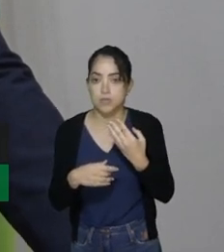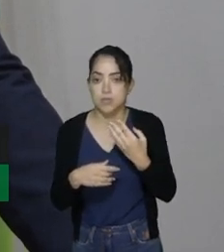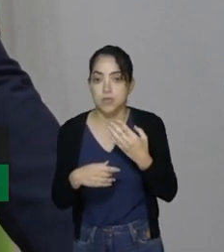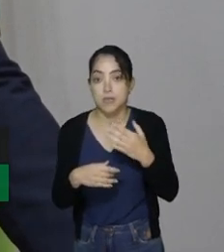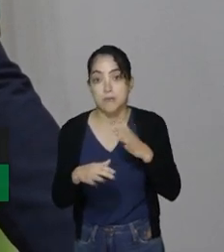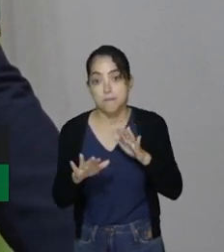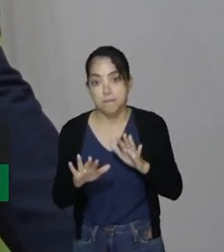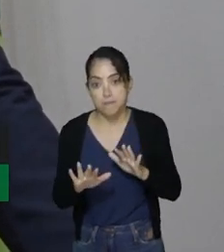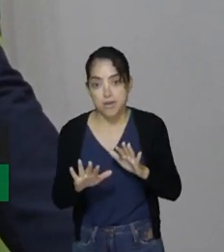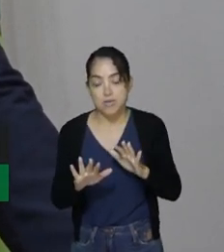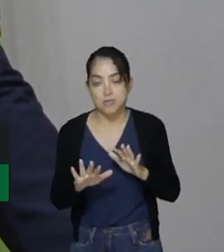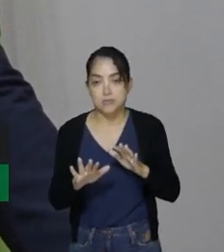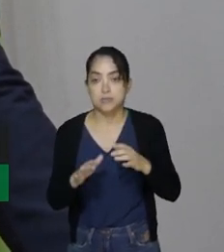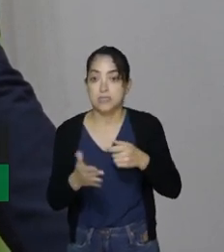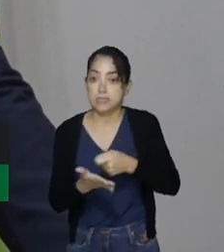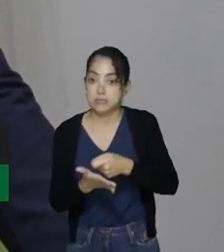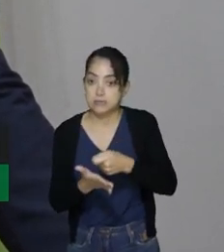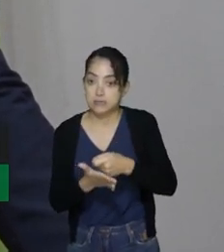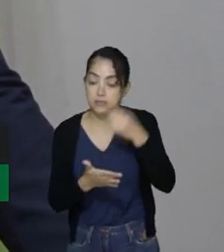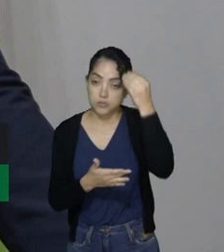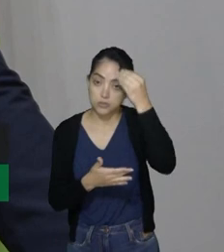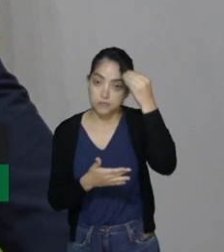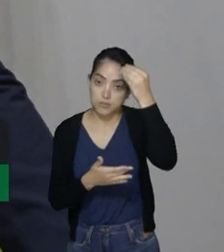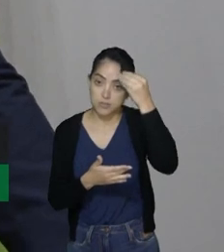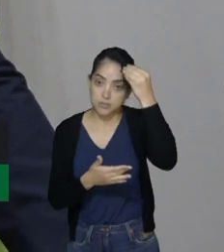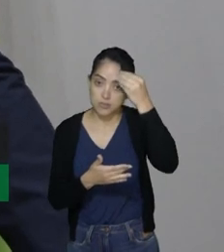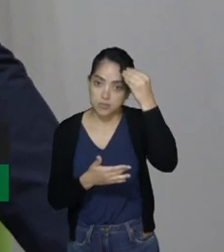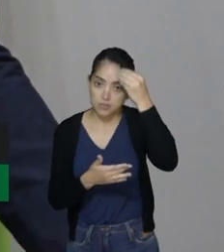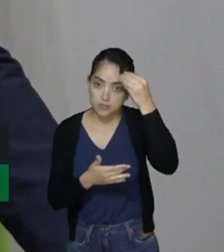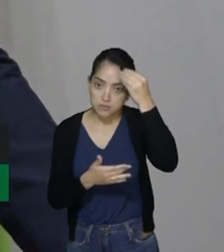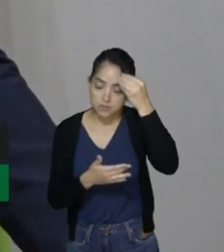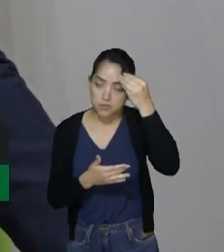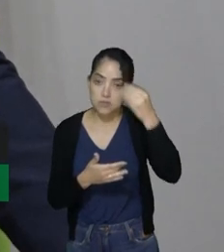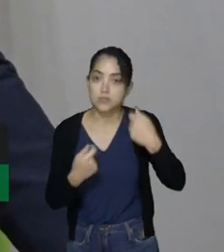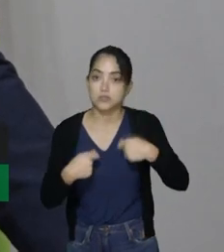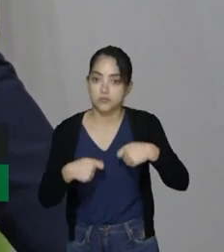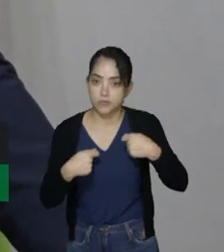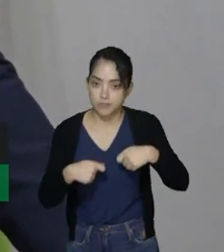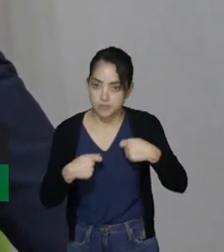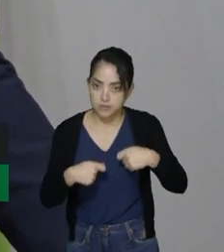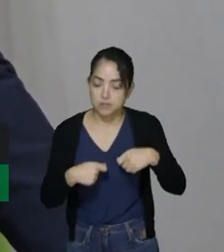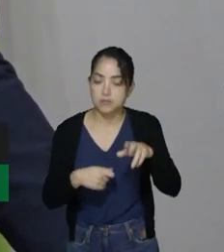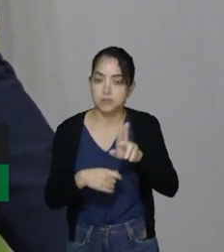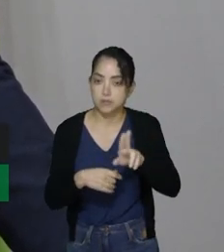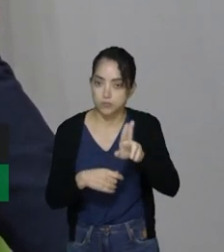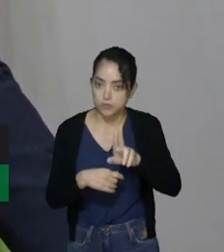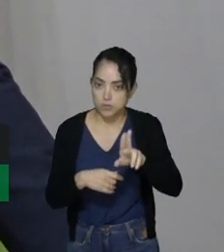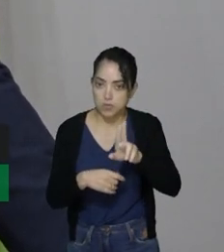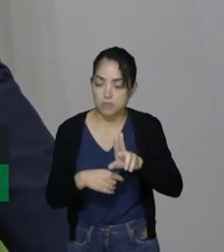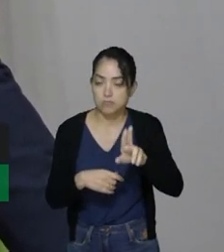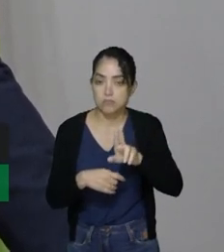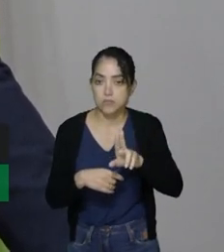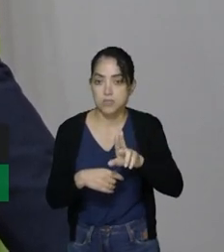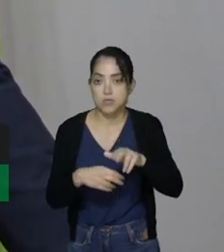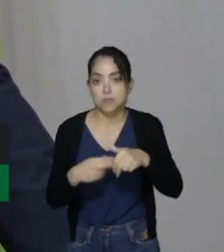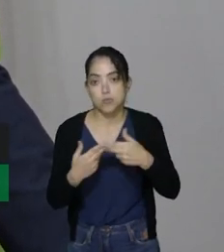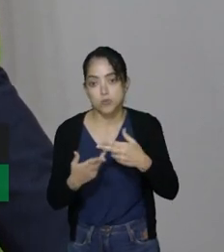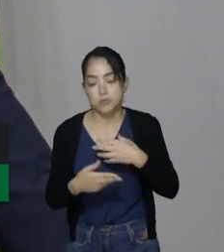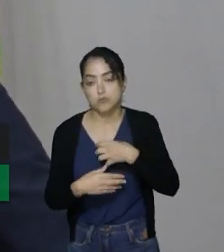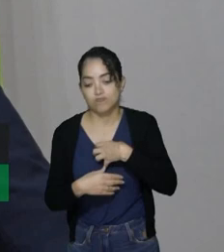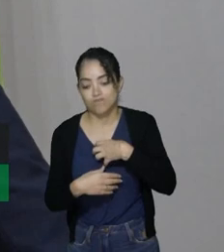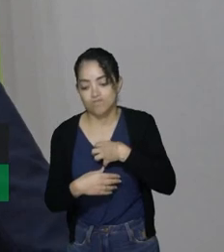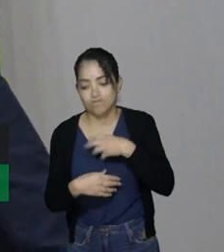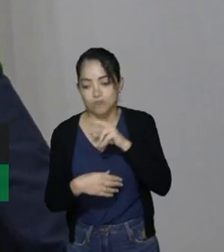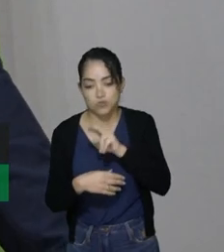Mares bravios exigem uma experiência, e nós vamos ter que usar de toda ela. Por isso, do meu pesar, de ver